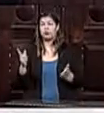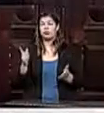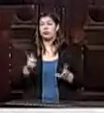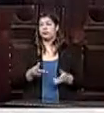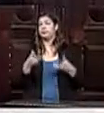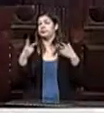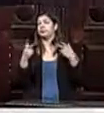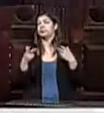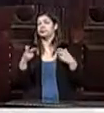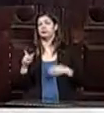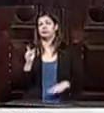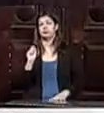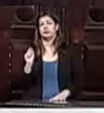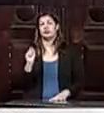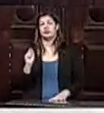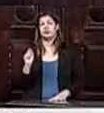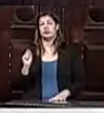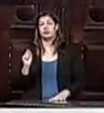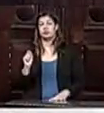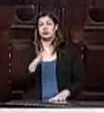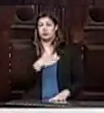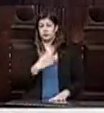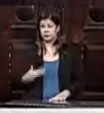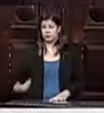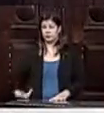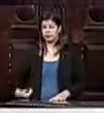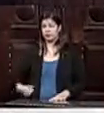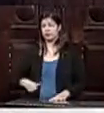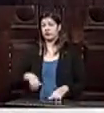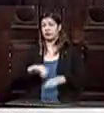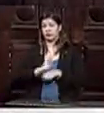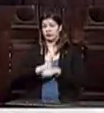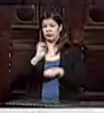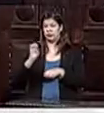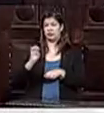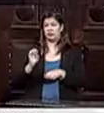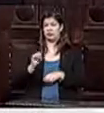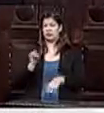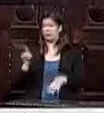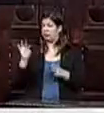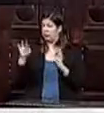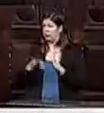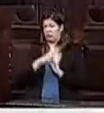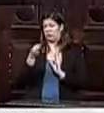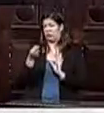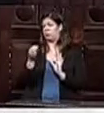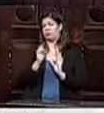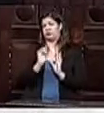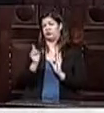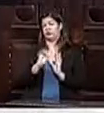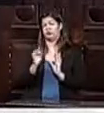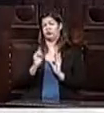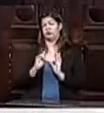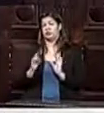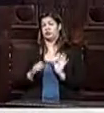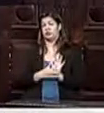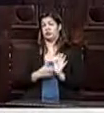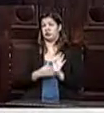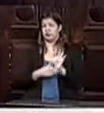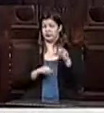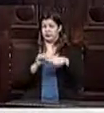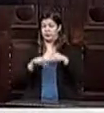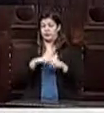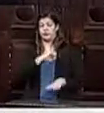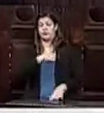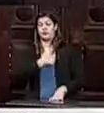verificou que o governo do Estado ainda não assinou o termo de ajuste